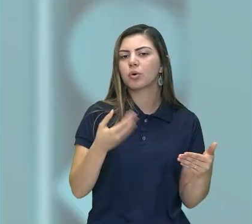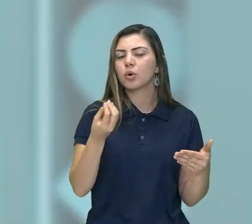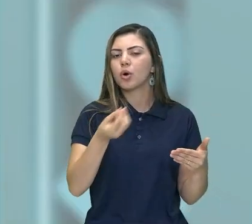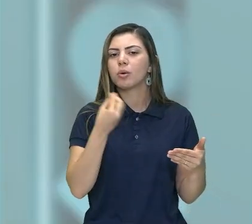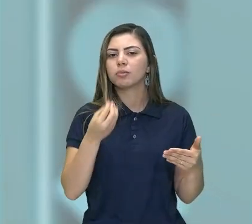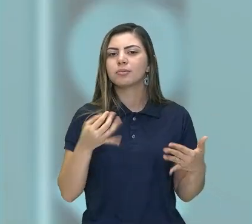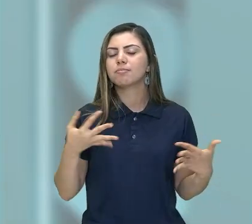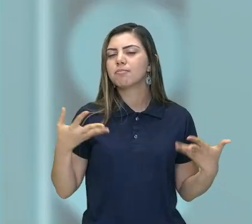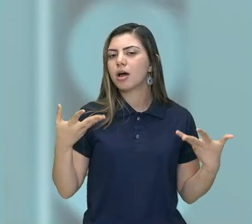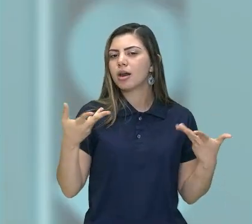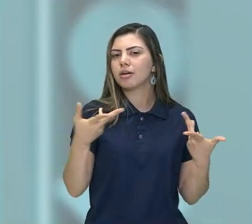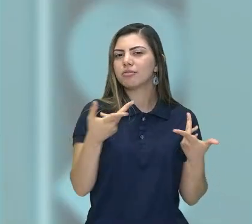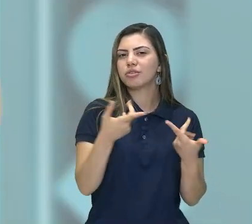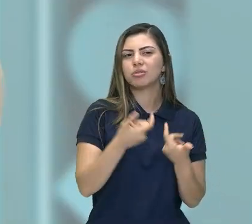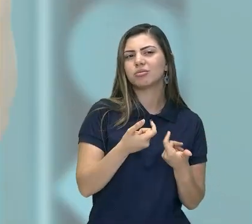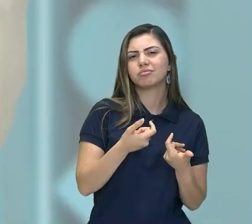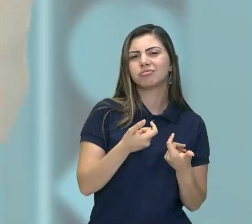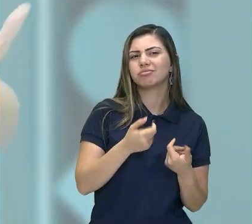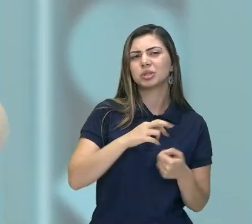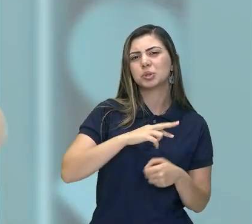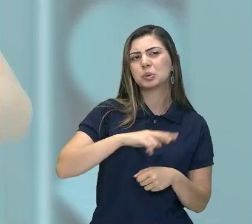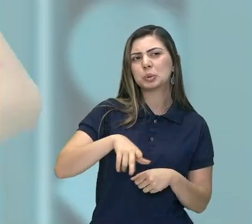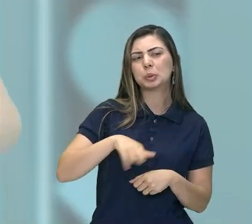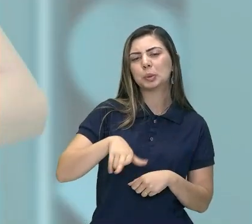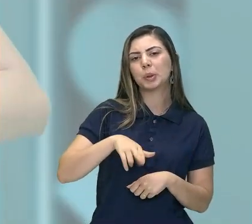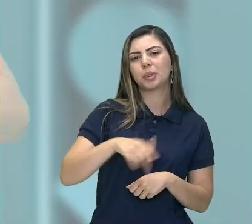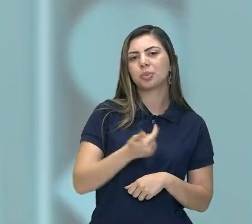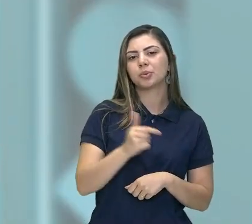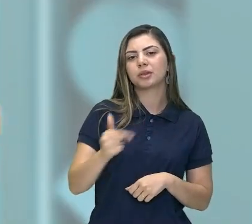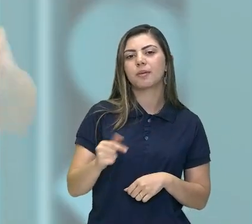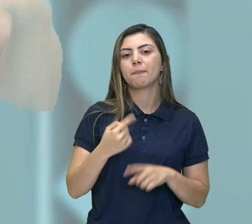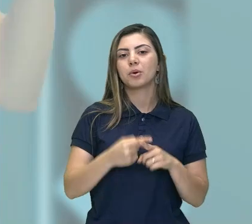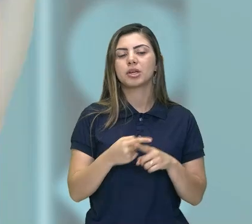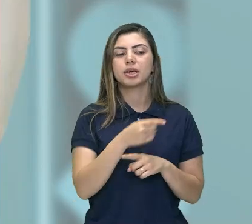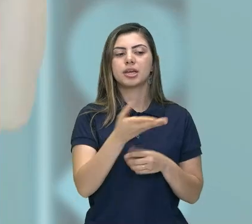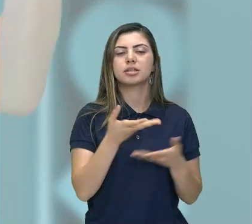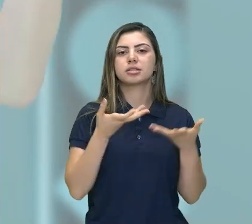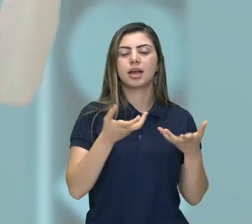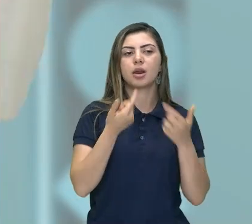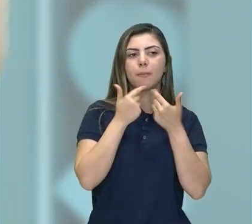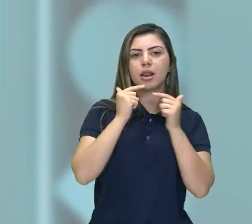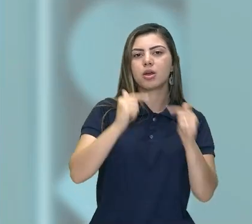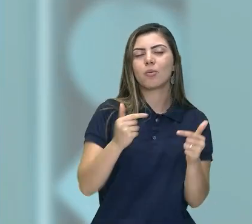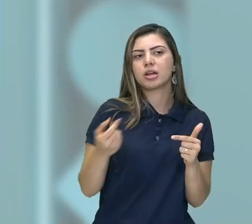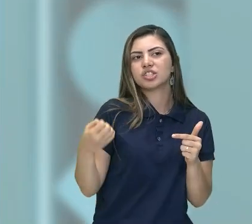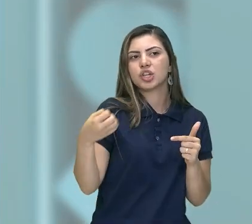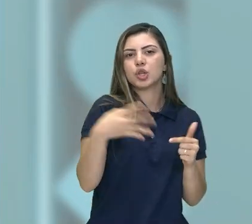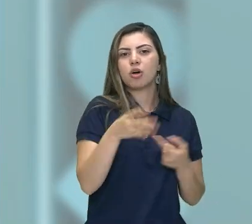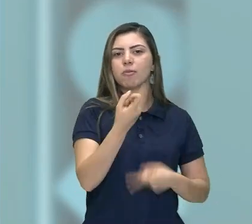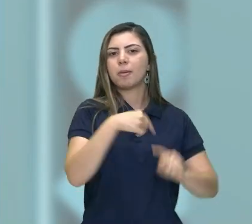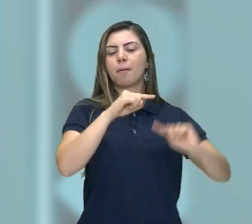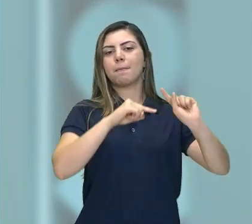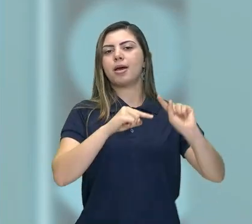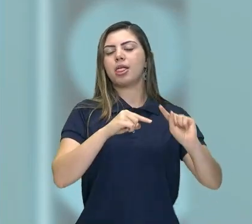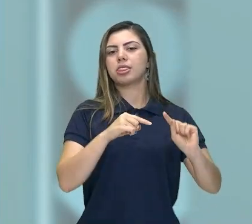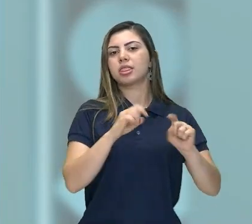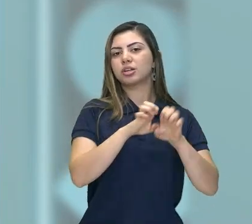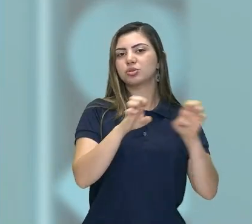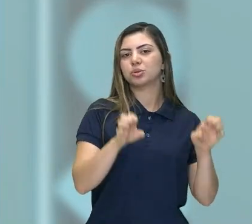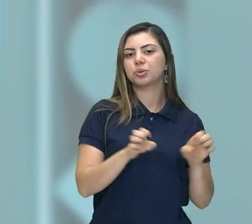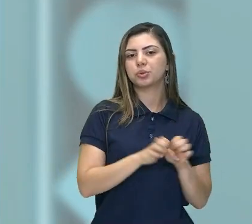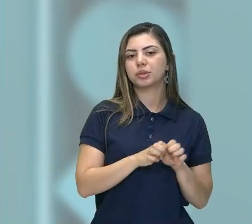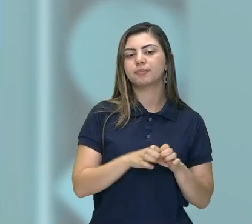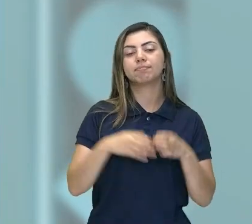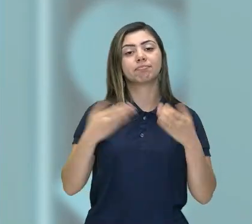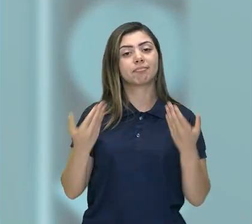dessa coisa fina, como nós dizemos. Eles querem realmente uma nova linguagem, uma nova estrutura. Então, a gente vai